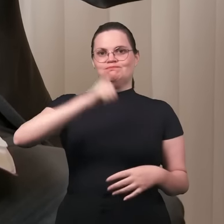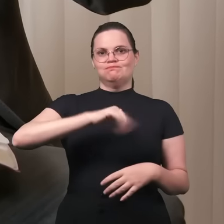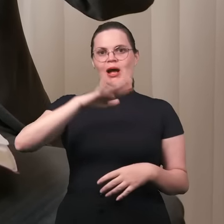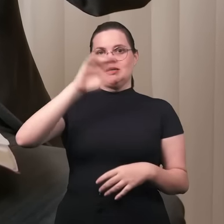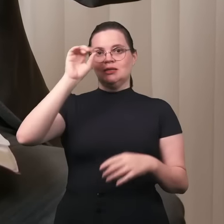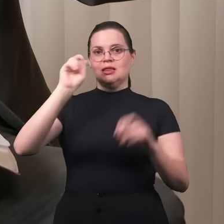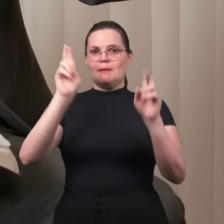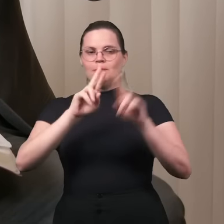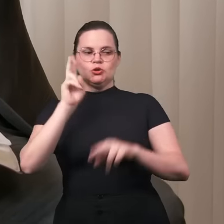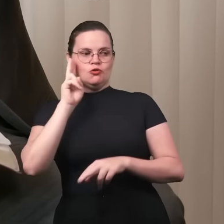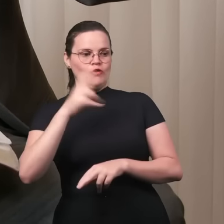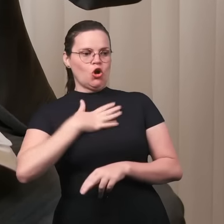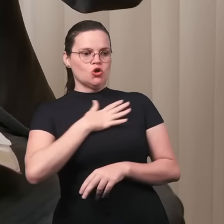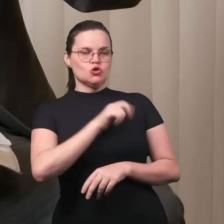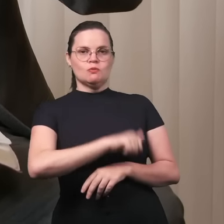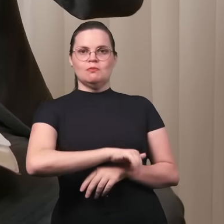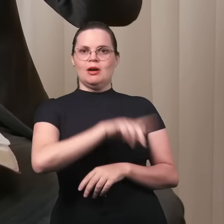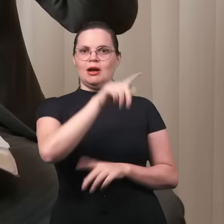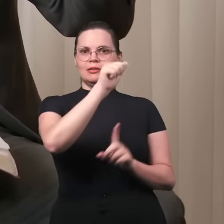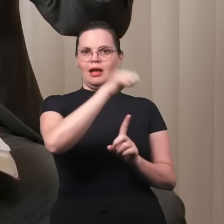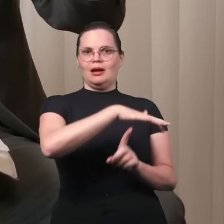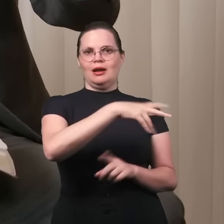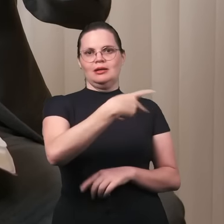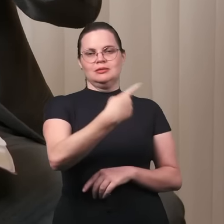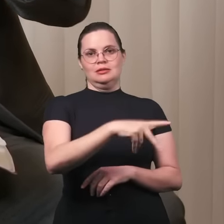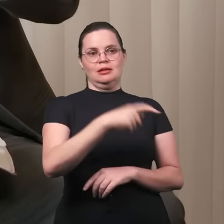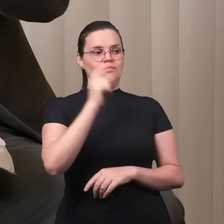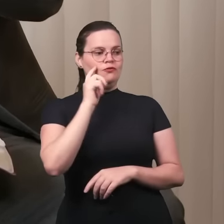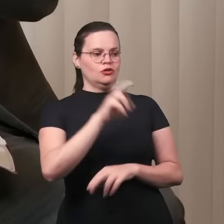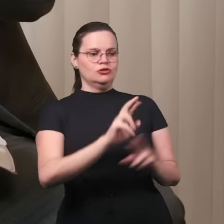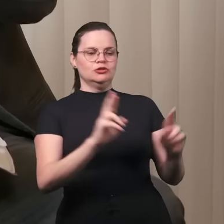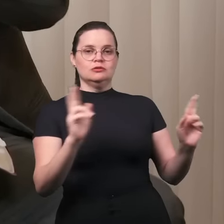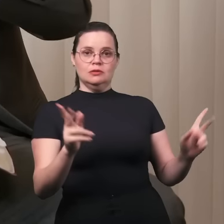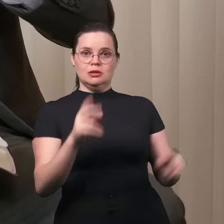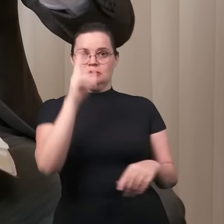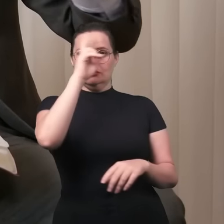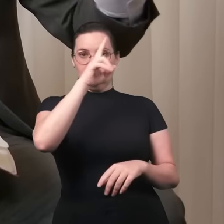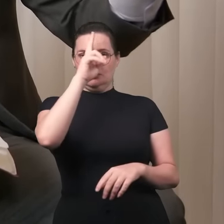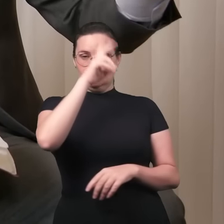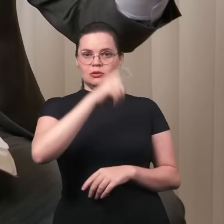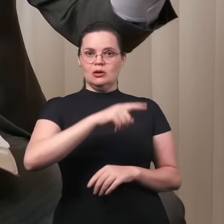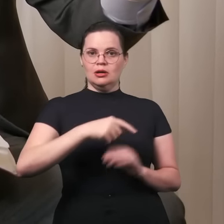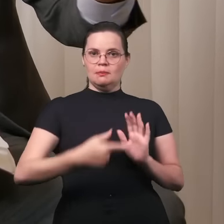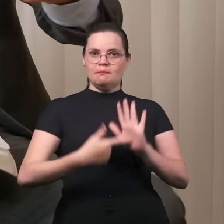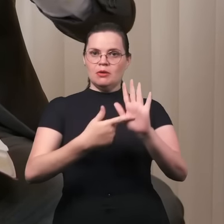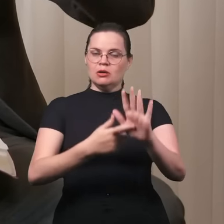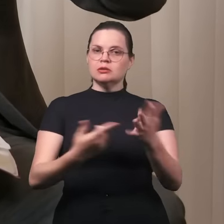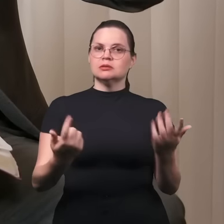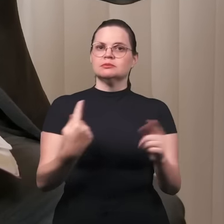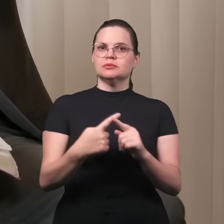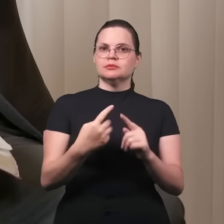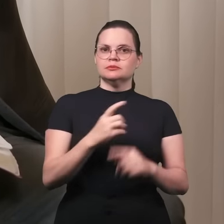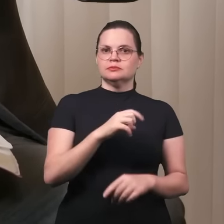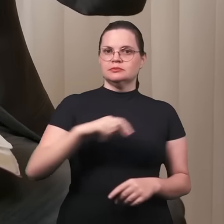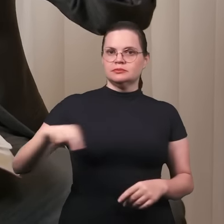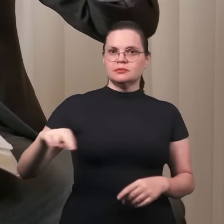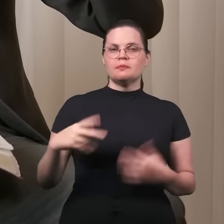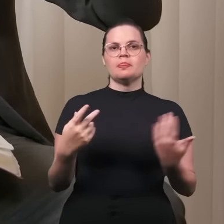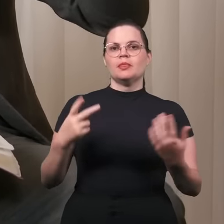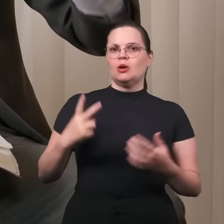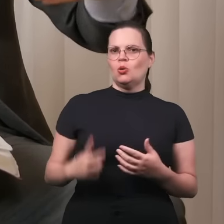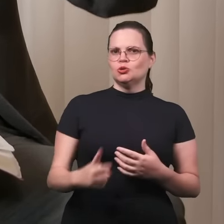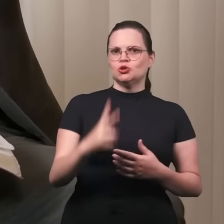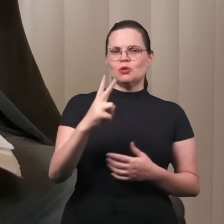há um testemunho, olha, são jovens diferentes. E a história deles mostra isso, né? Exatamente. Daniel permaneceu, mudava-se os reis,